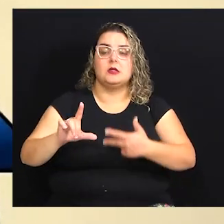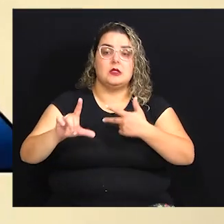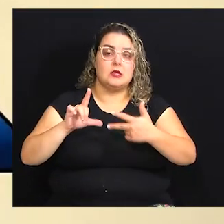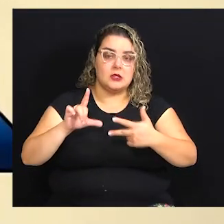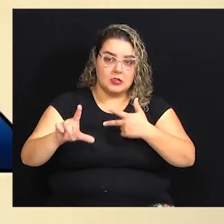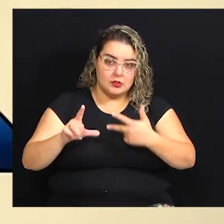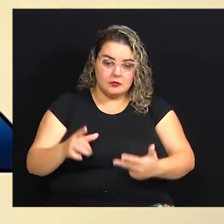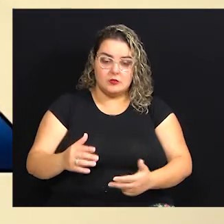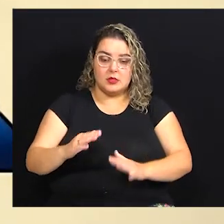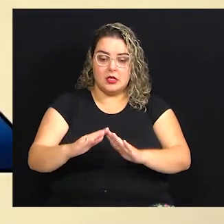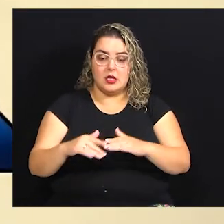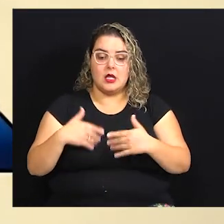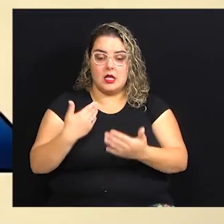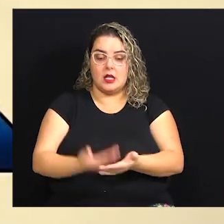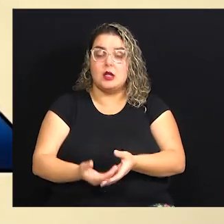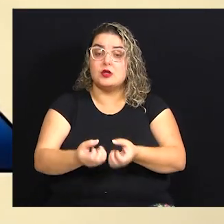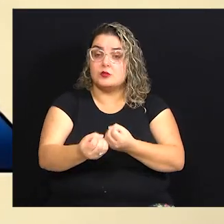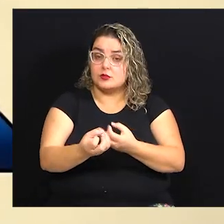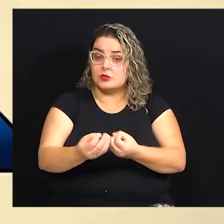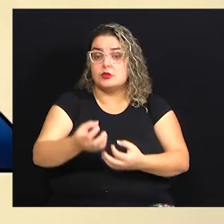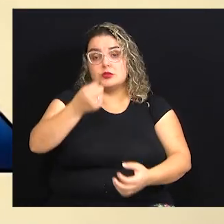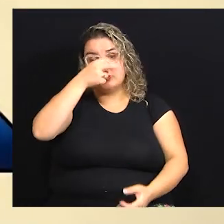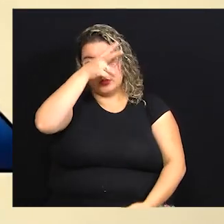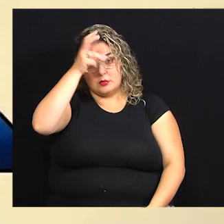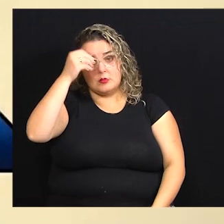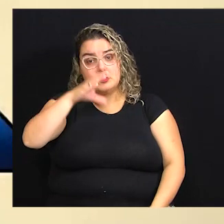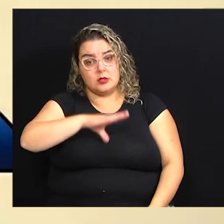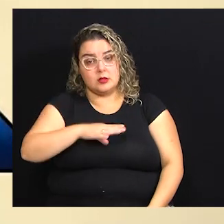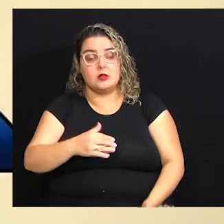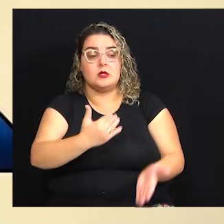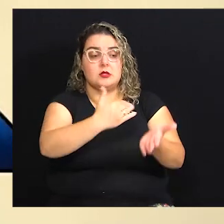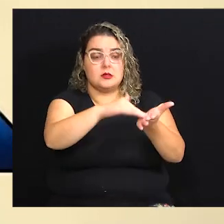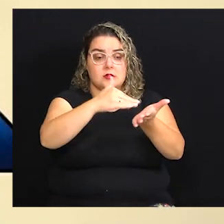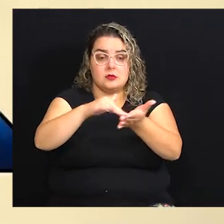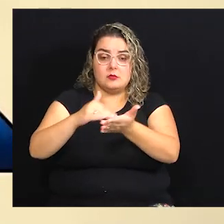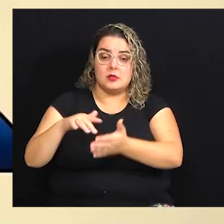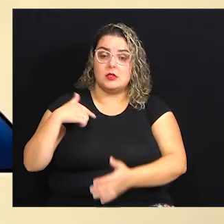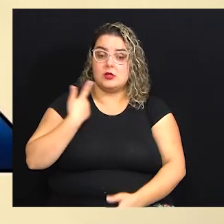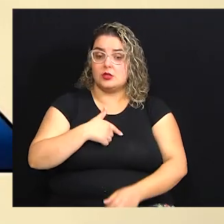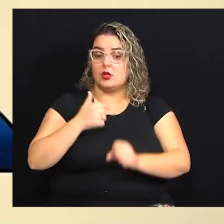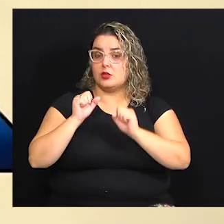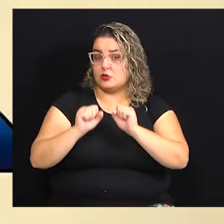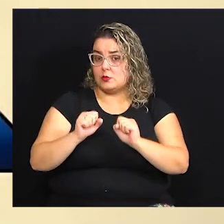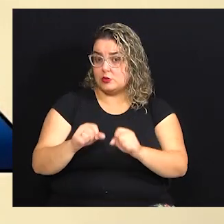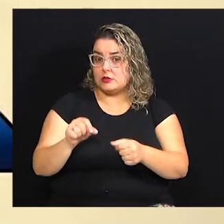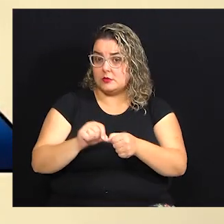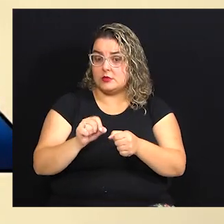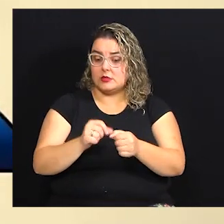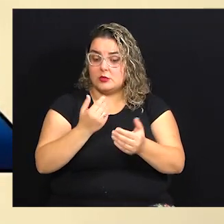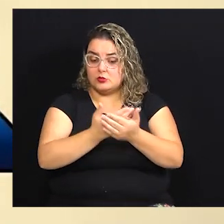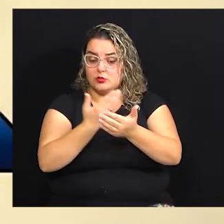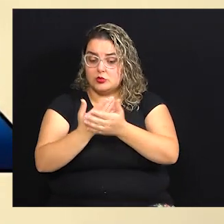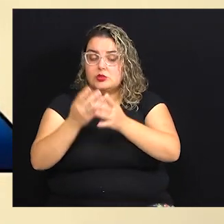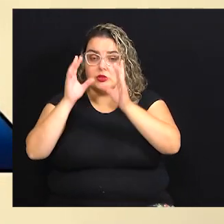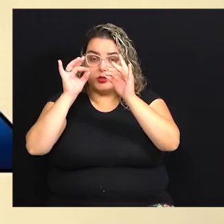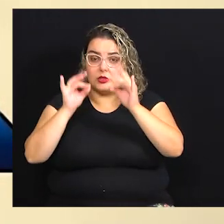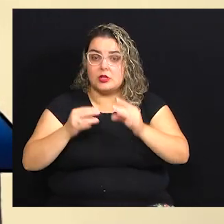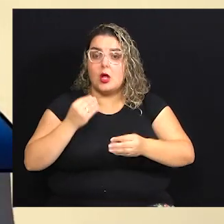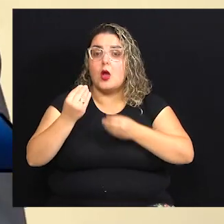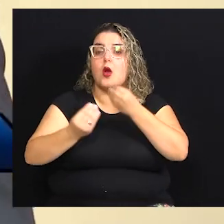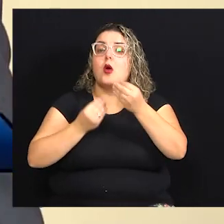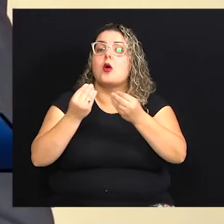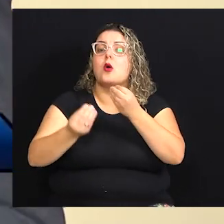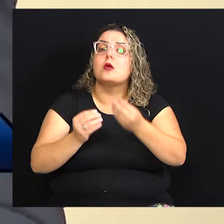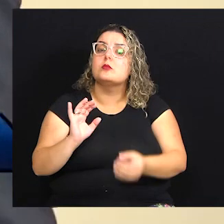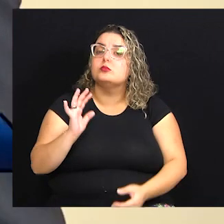Legislativa para requerer informações do prefeito municipal e das secretarias para que a gente possa fazer um estudo detalhado de como